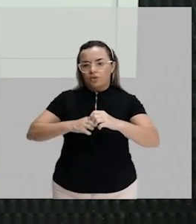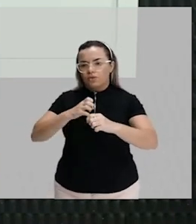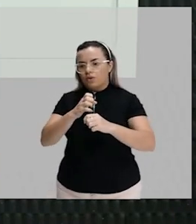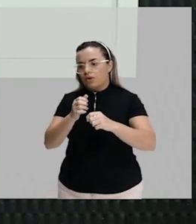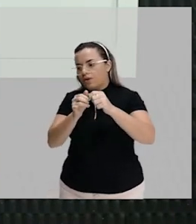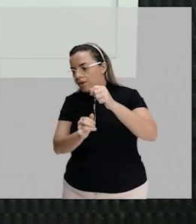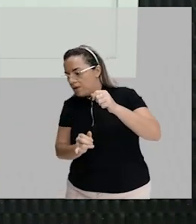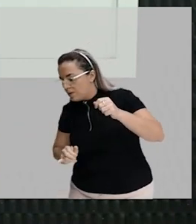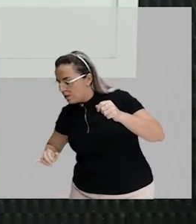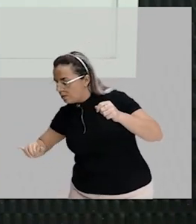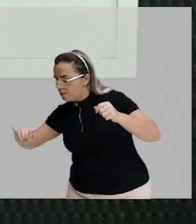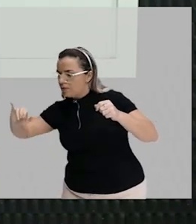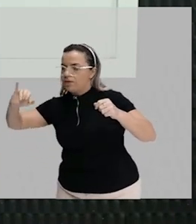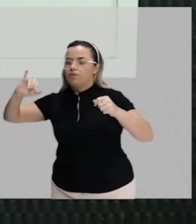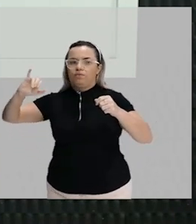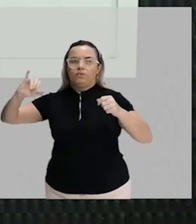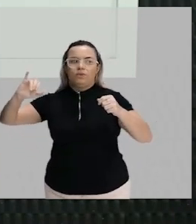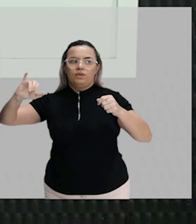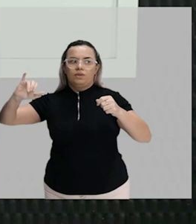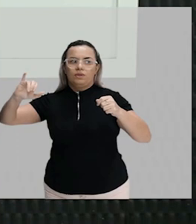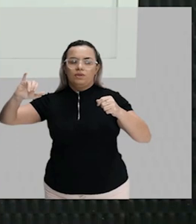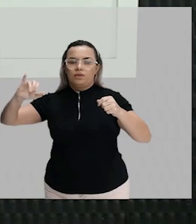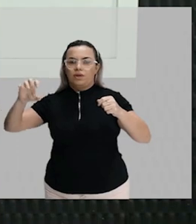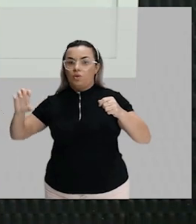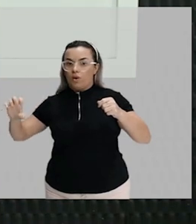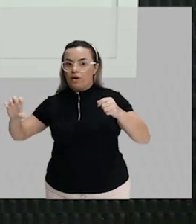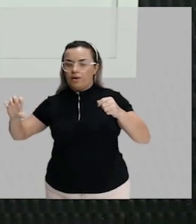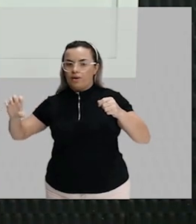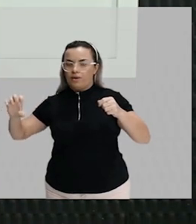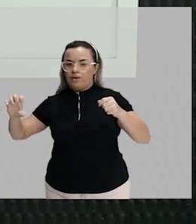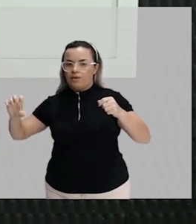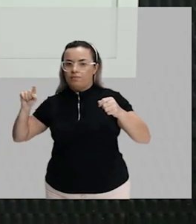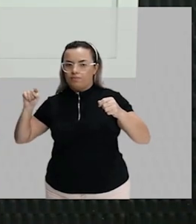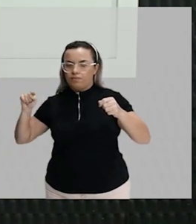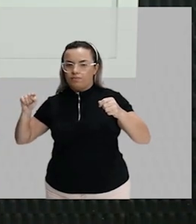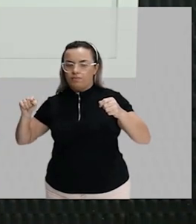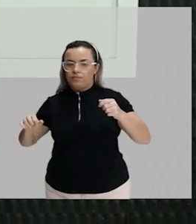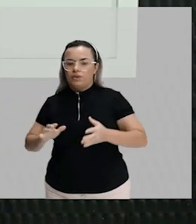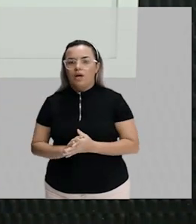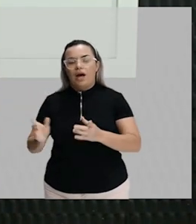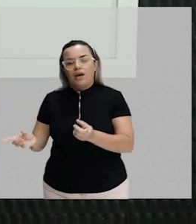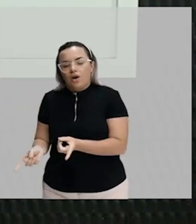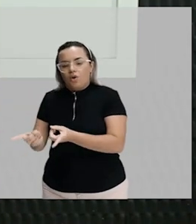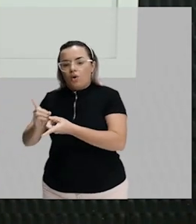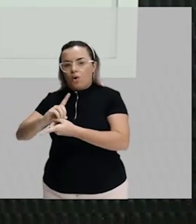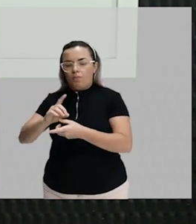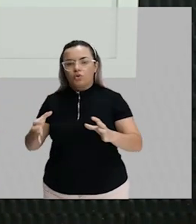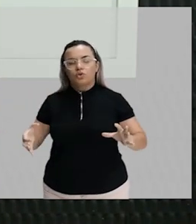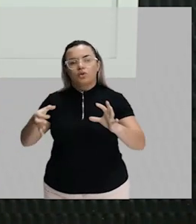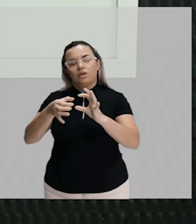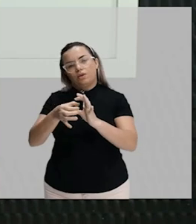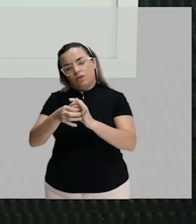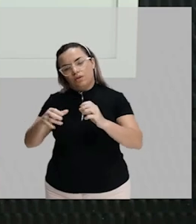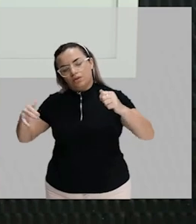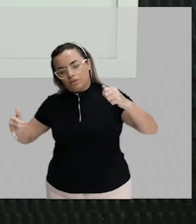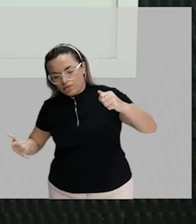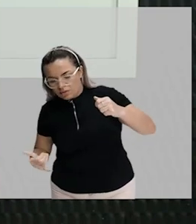elétrica o sentido da corrente é o oposto o sentido oposto a movimento dos elétr então a corrente